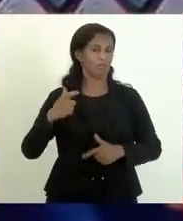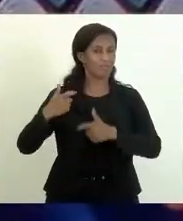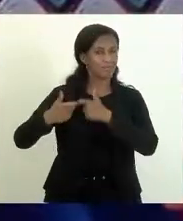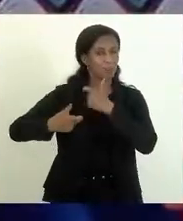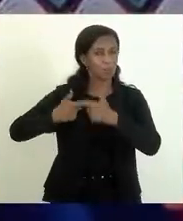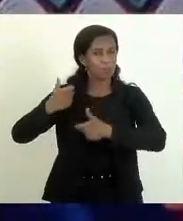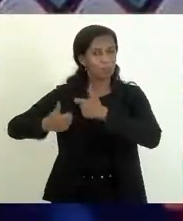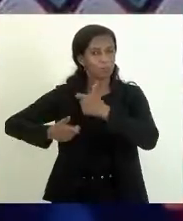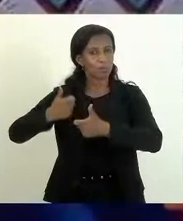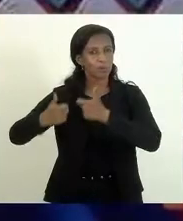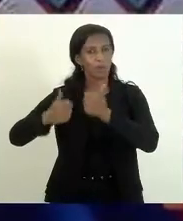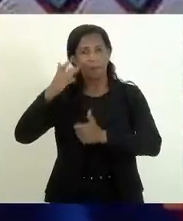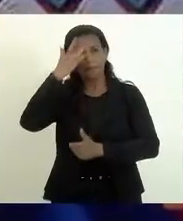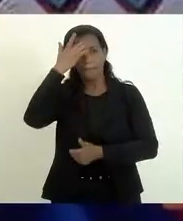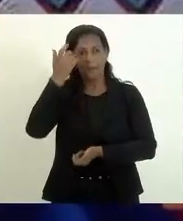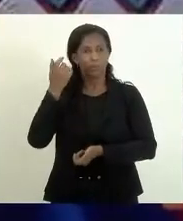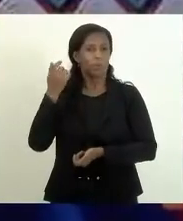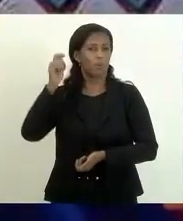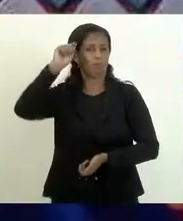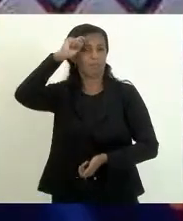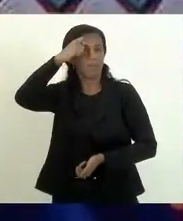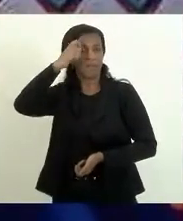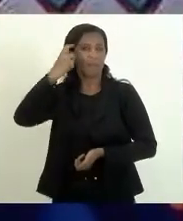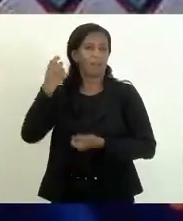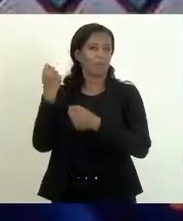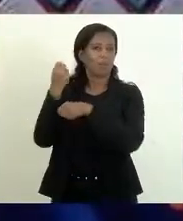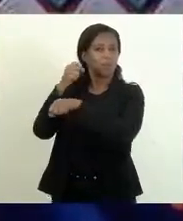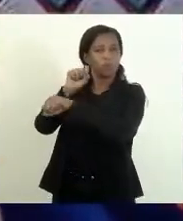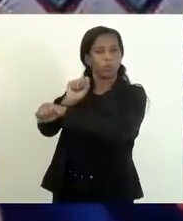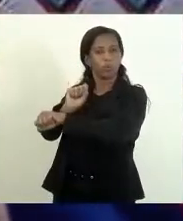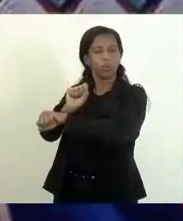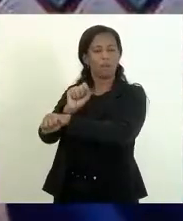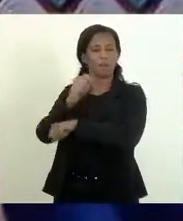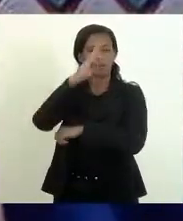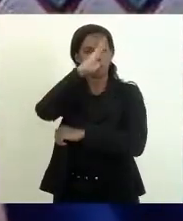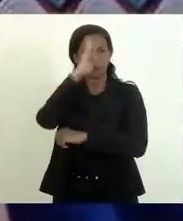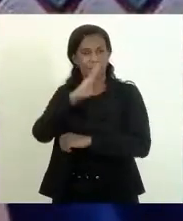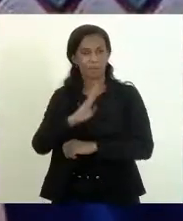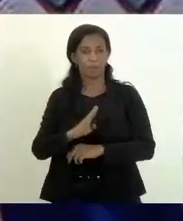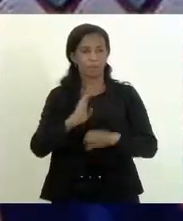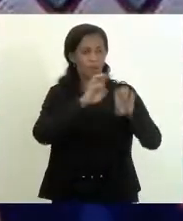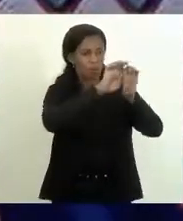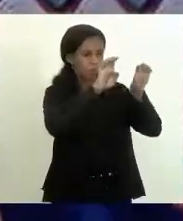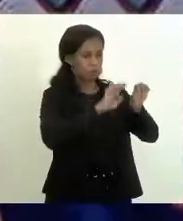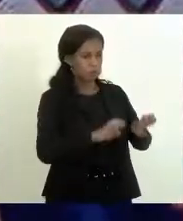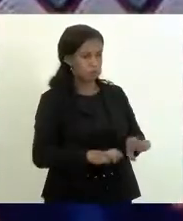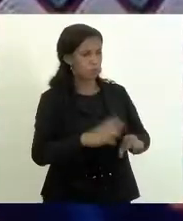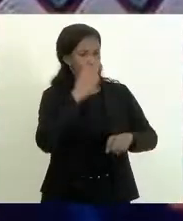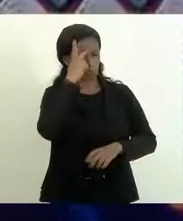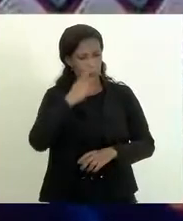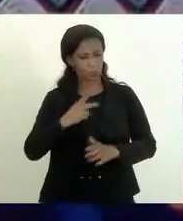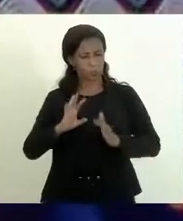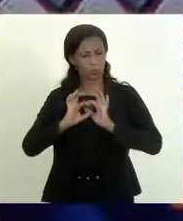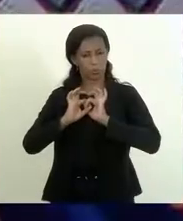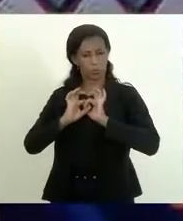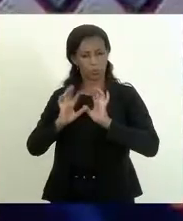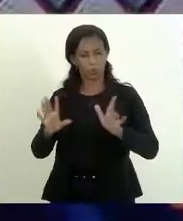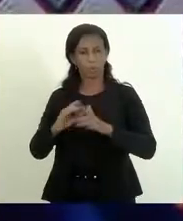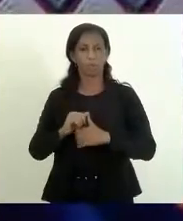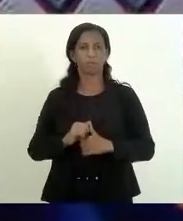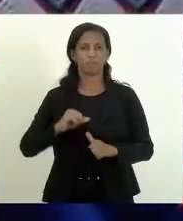negra escravizada no Brasil, na construção da sua autonomia, da sua